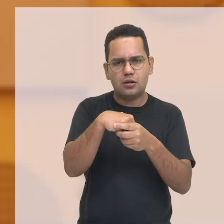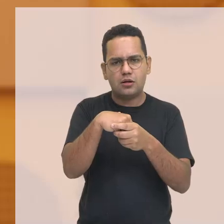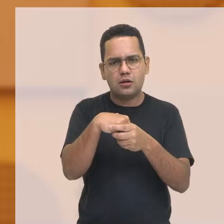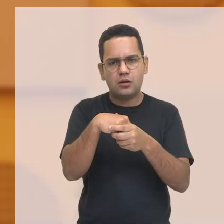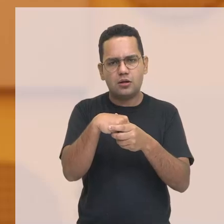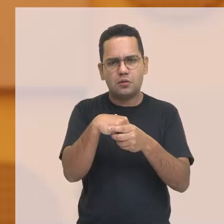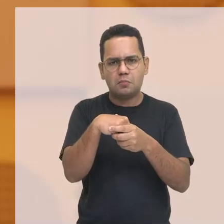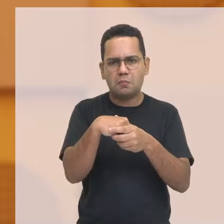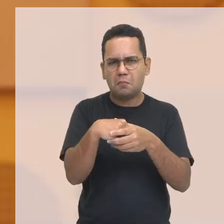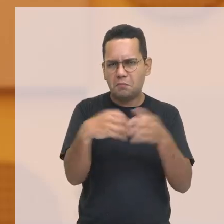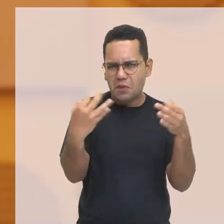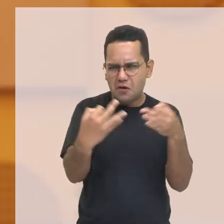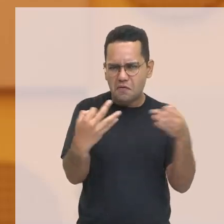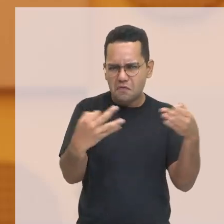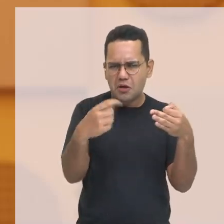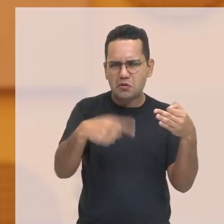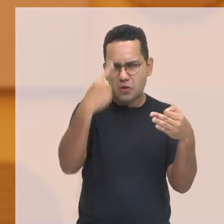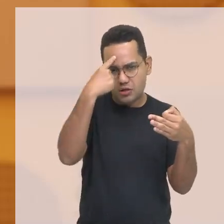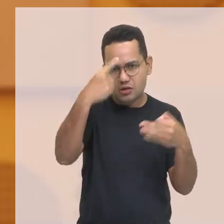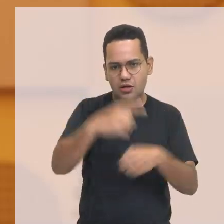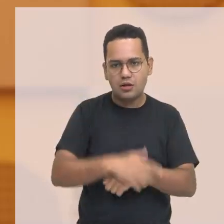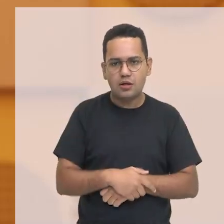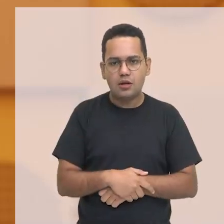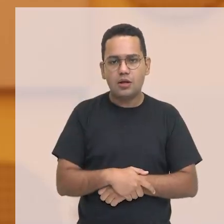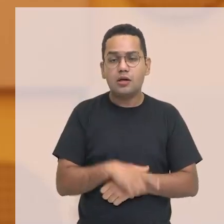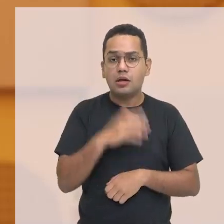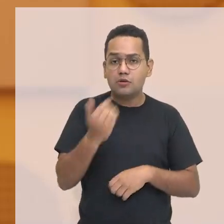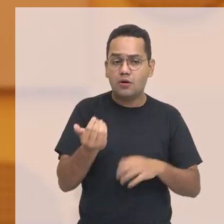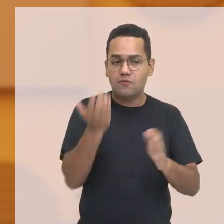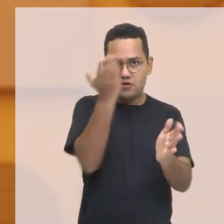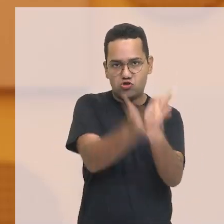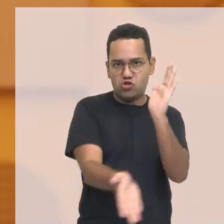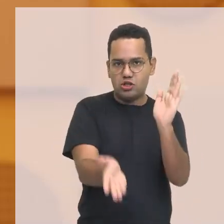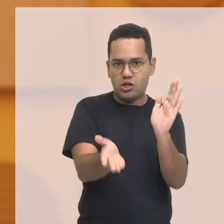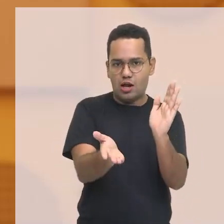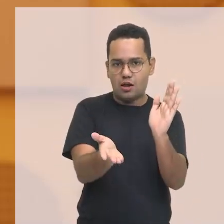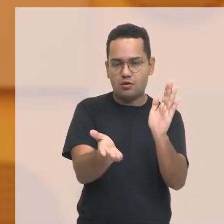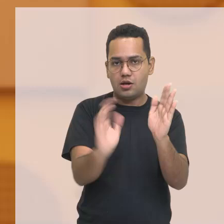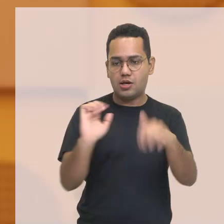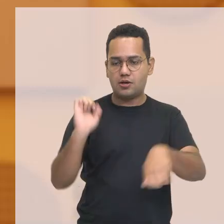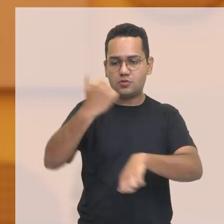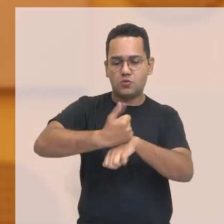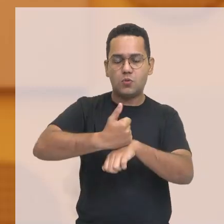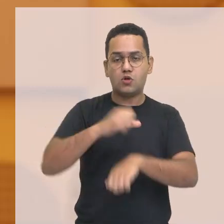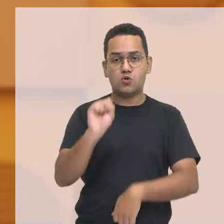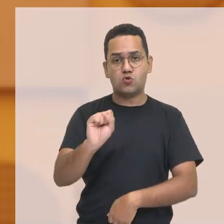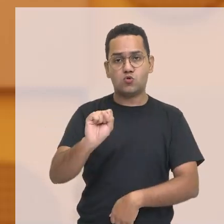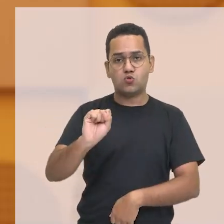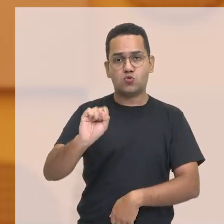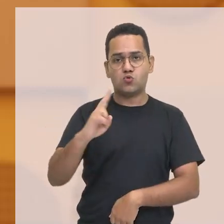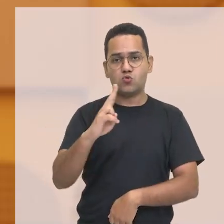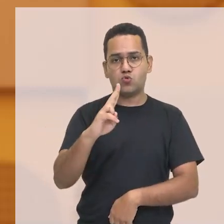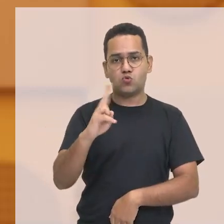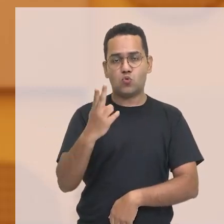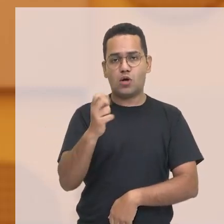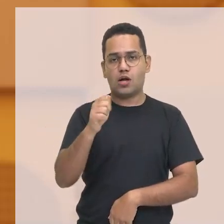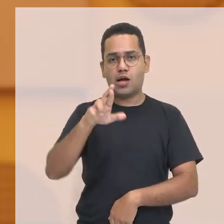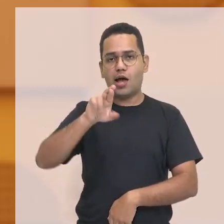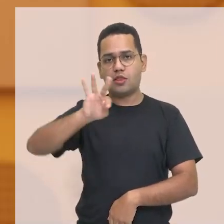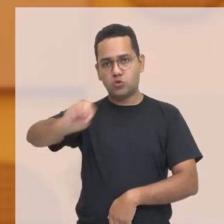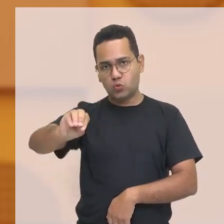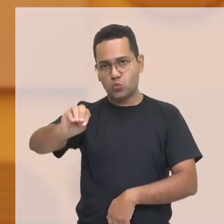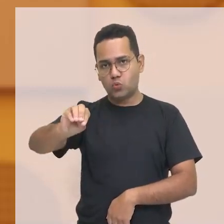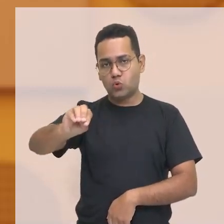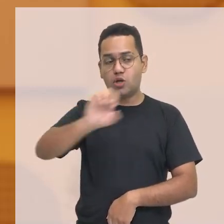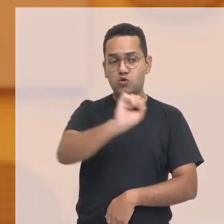assim, satisfatória, ele foi retirado do poder e quem assume o governo vai ser Sukarno, que vai ter uma nova visão econômica do território